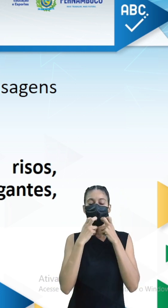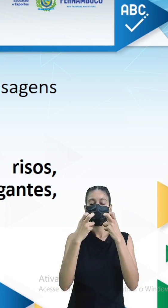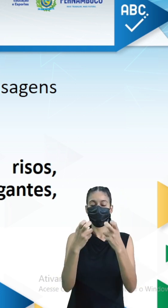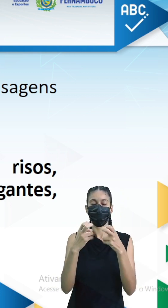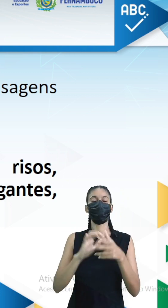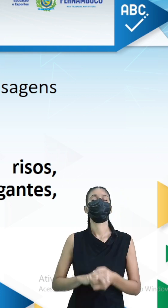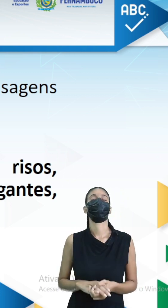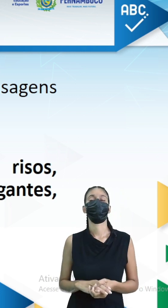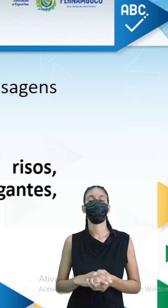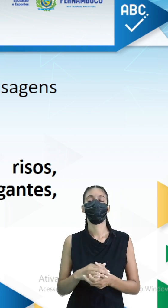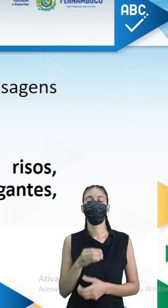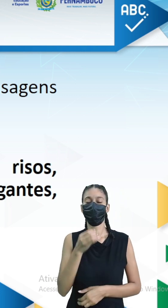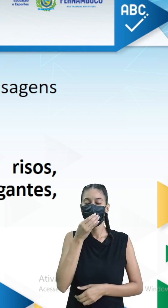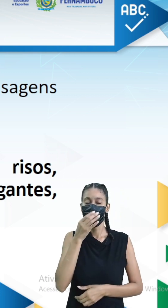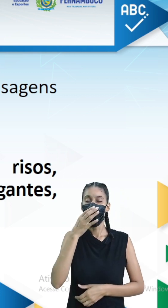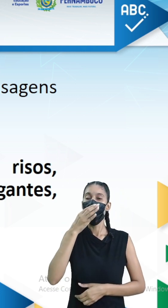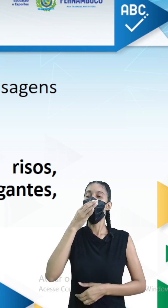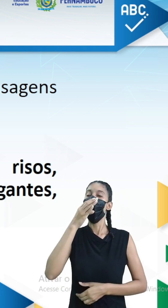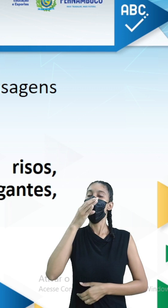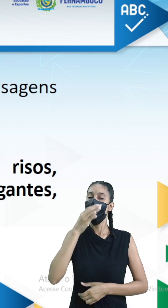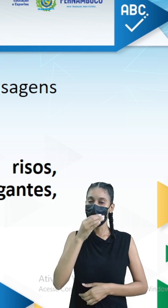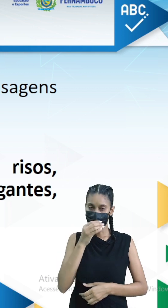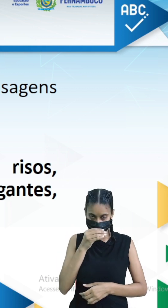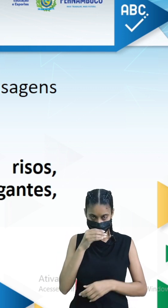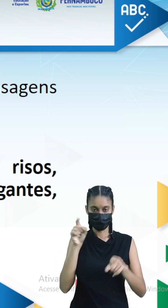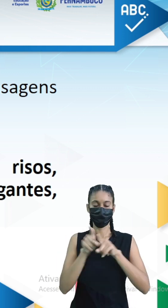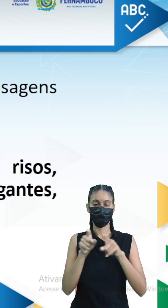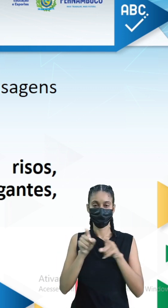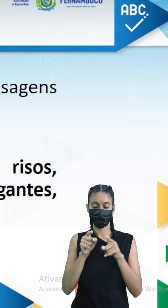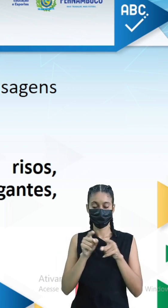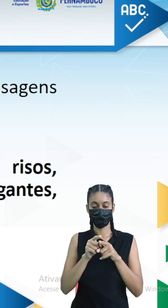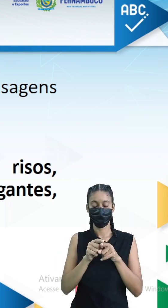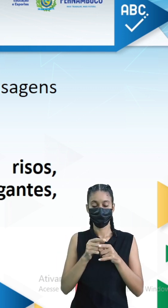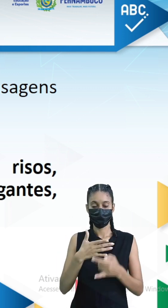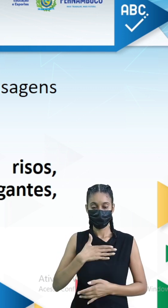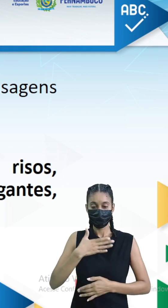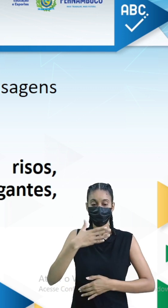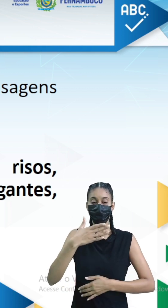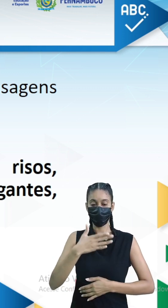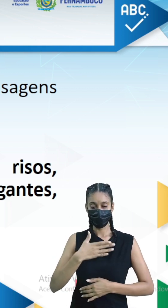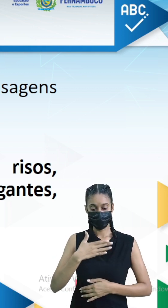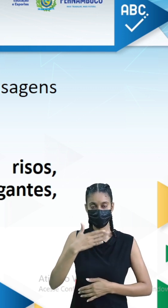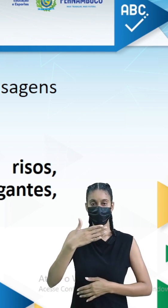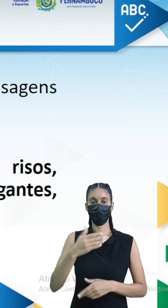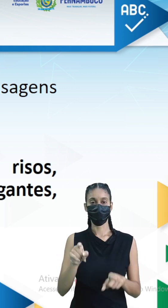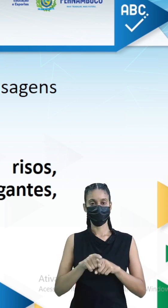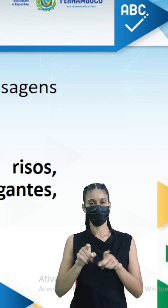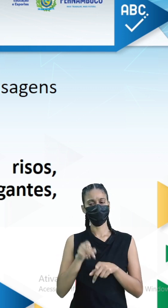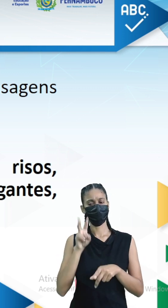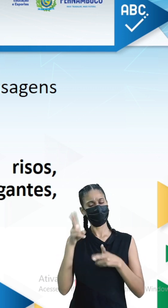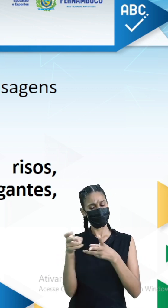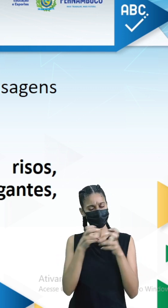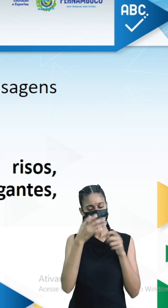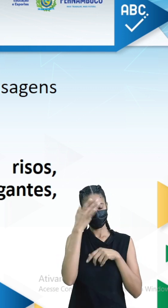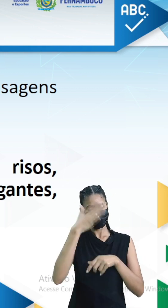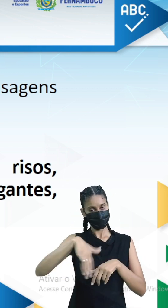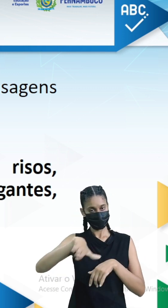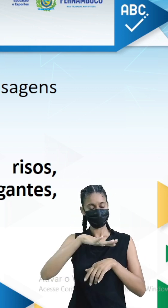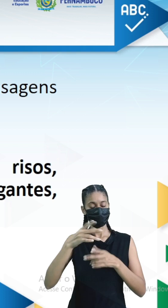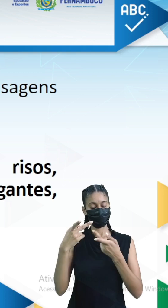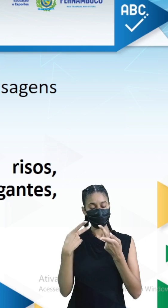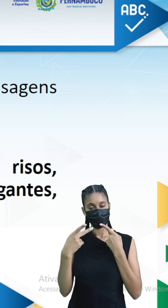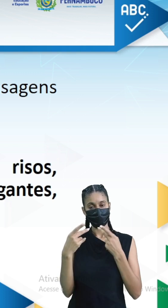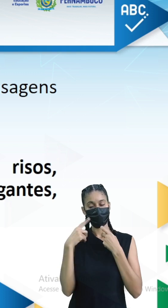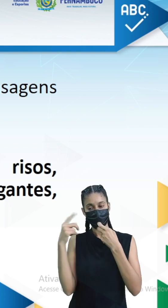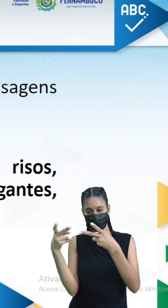gritos, bocejos, ofegantes. Quem fala em público, vocês vão ver, vai perceber que o público está gostando